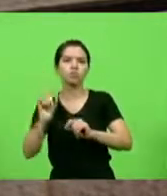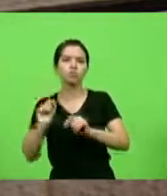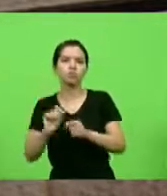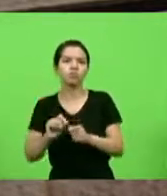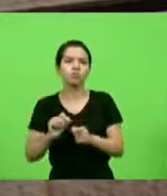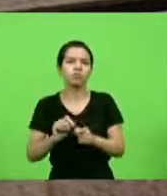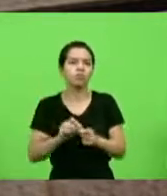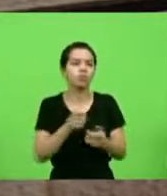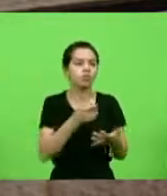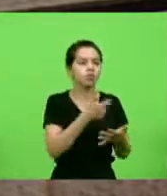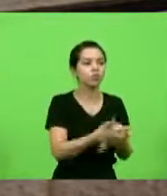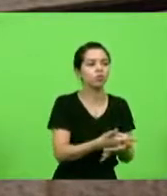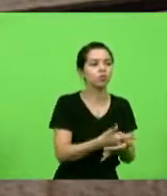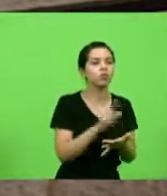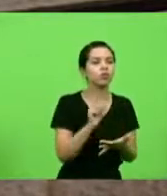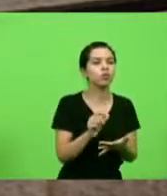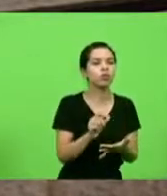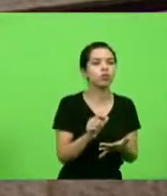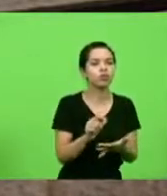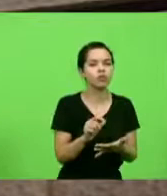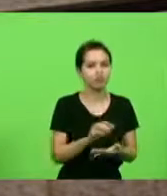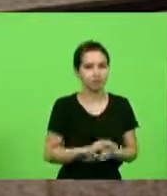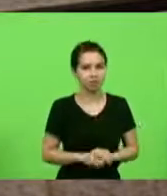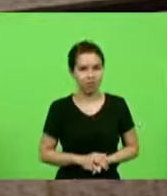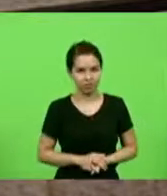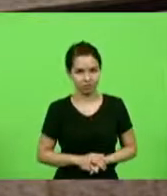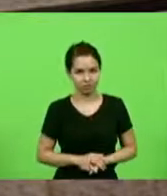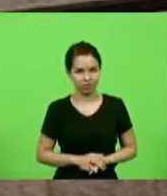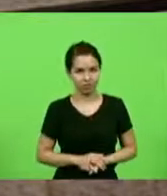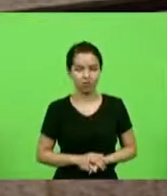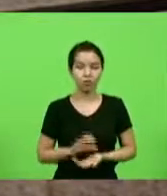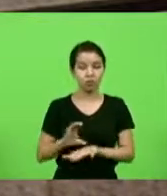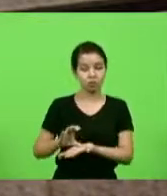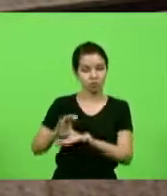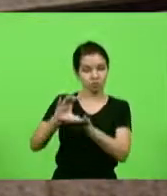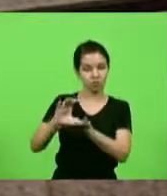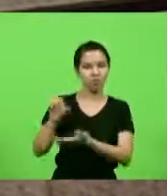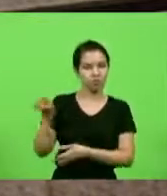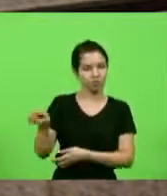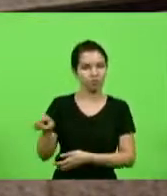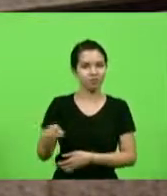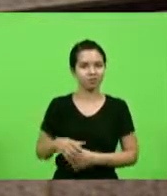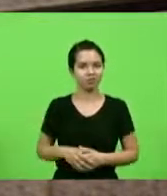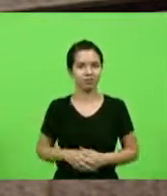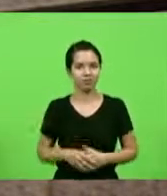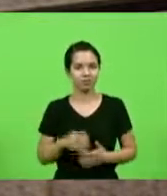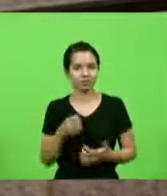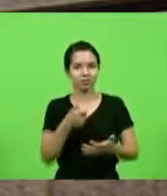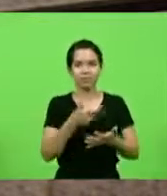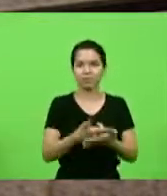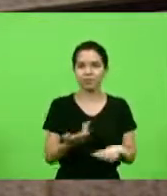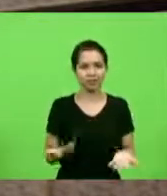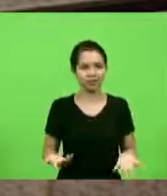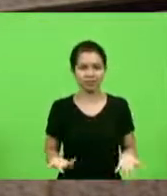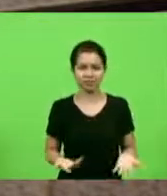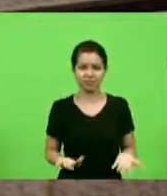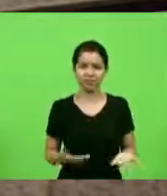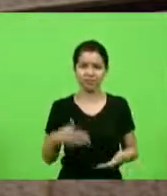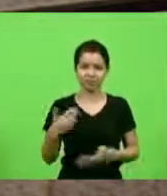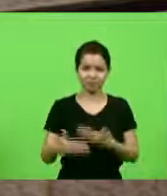comprou? Quem que determinou? Foi um conselho, né? E isso tem virado uma